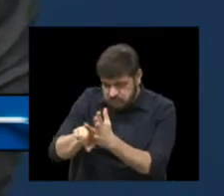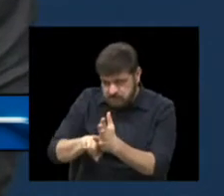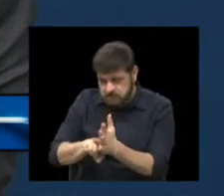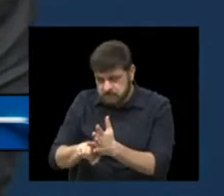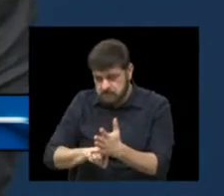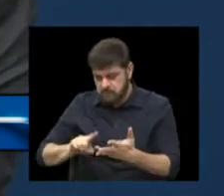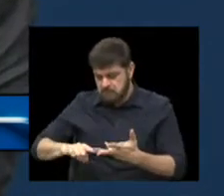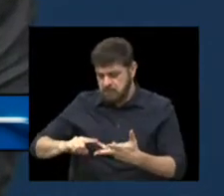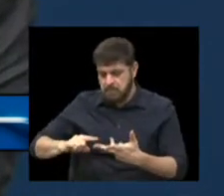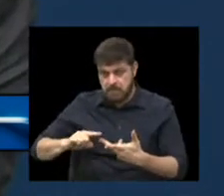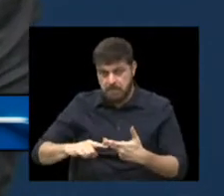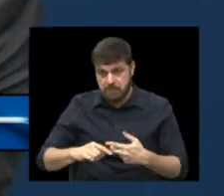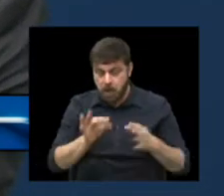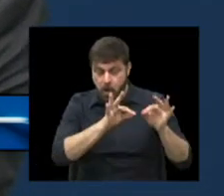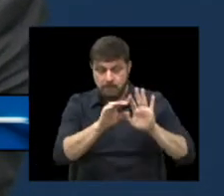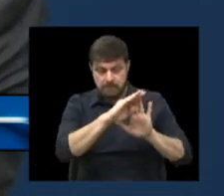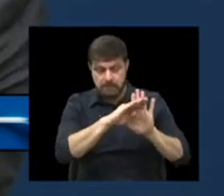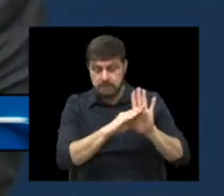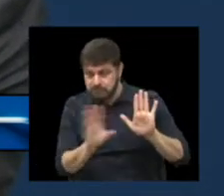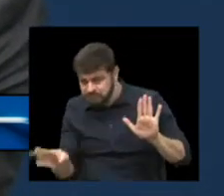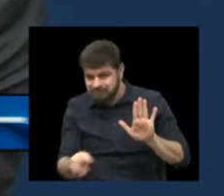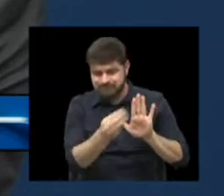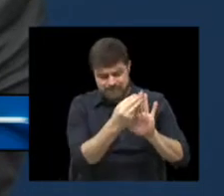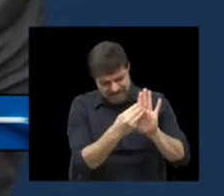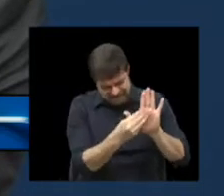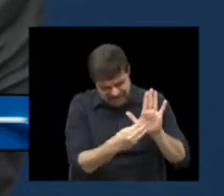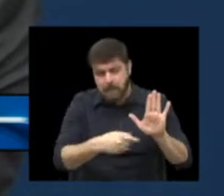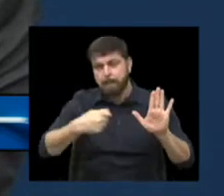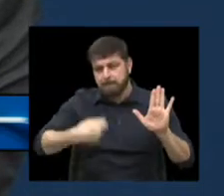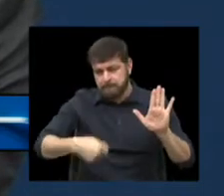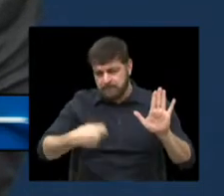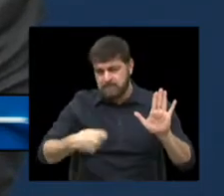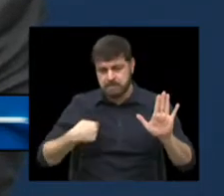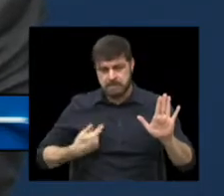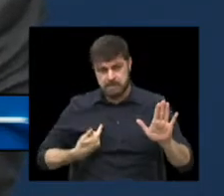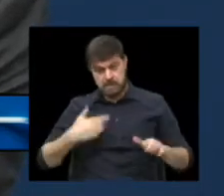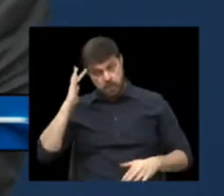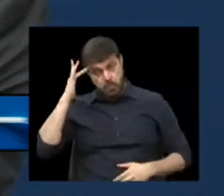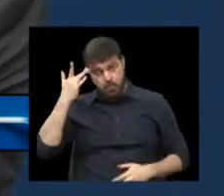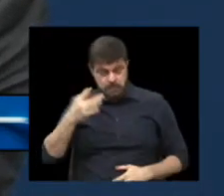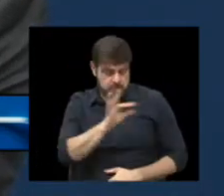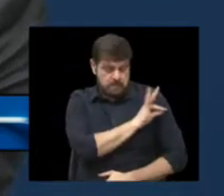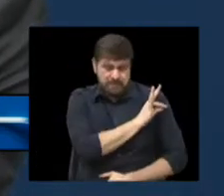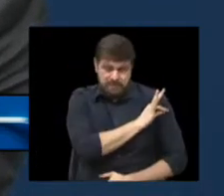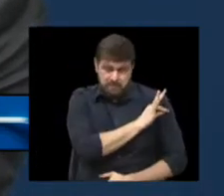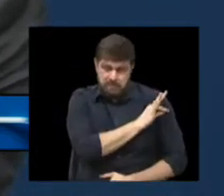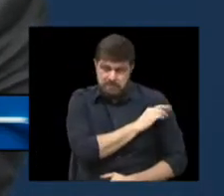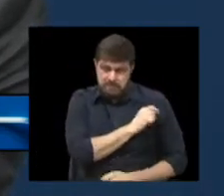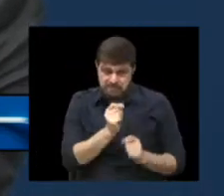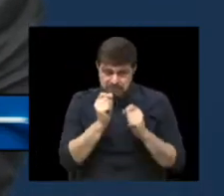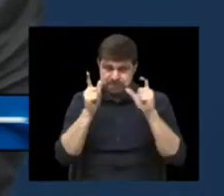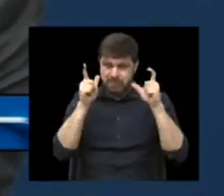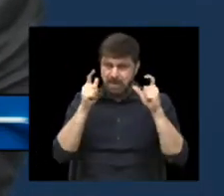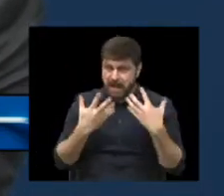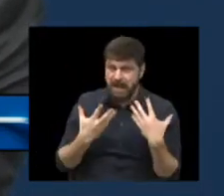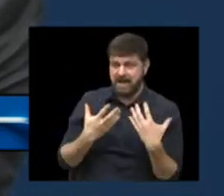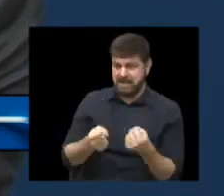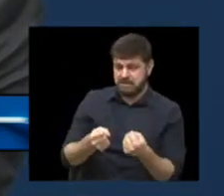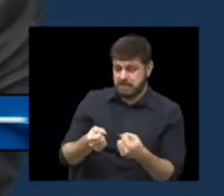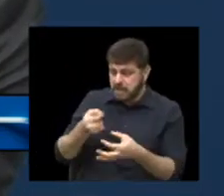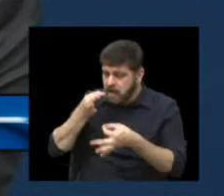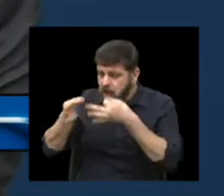que precisam ser incluídos no plano diretor, e aí eu acho que é muito importante a Prefeitura Municipal dar ouvidos